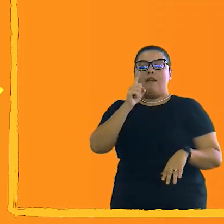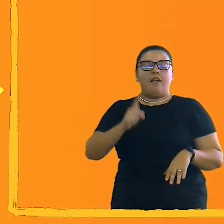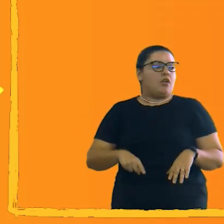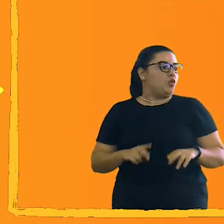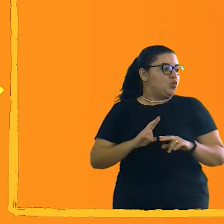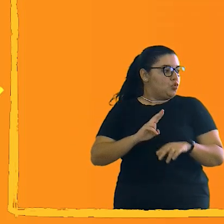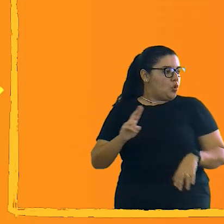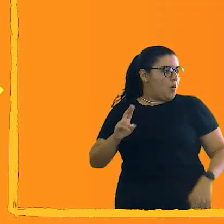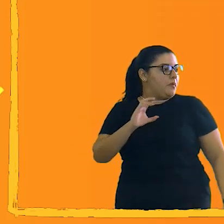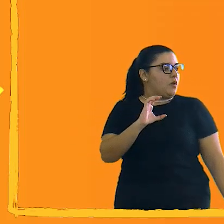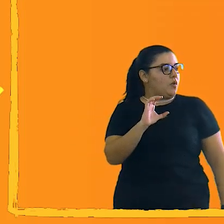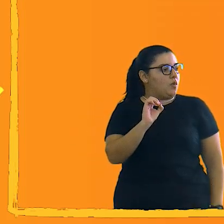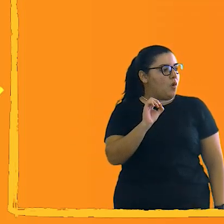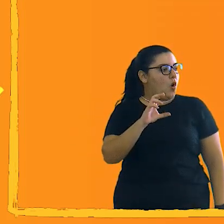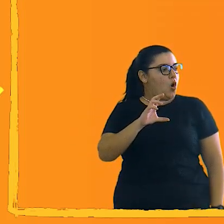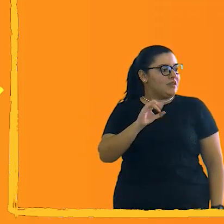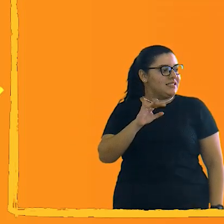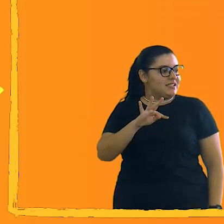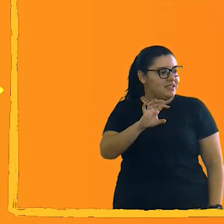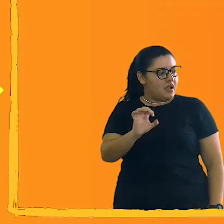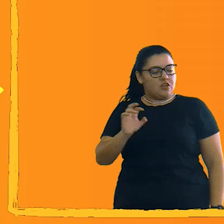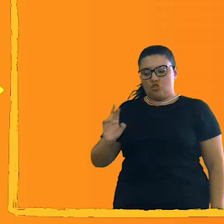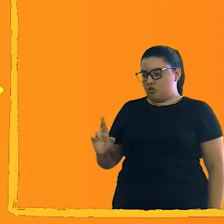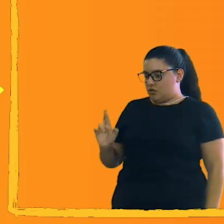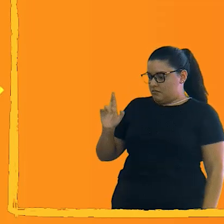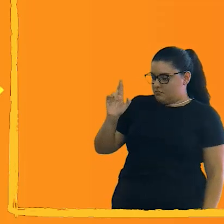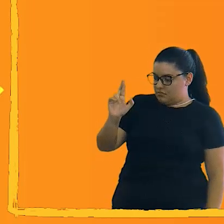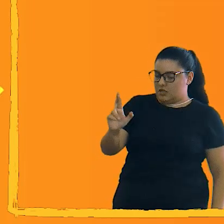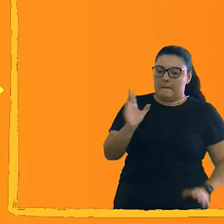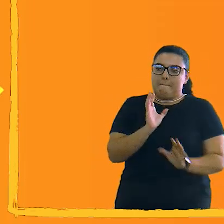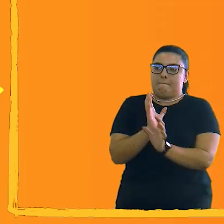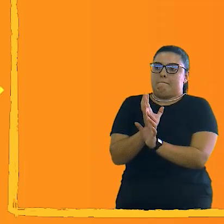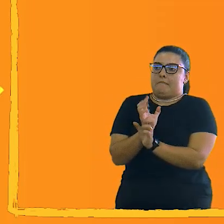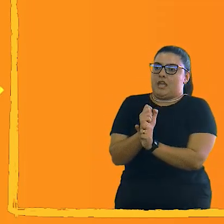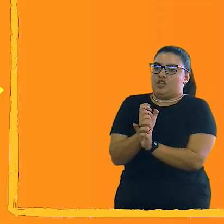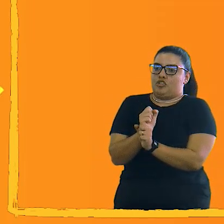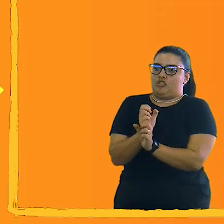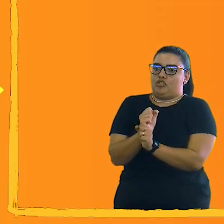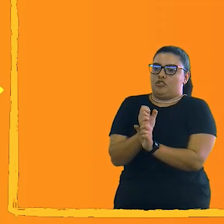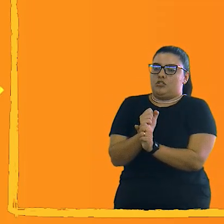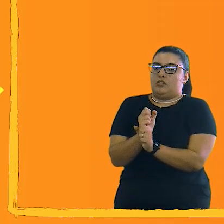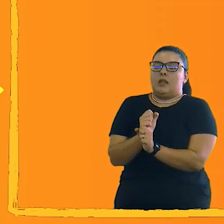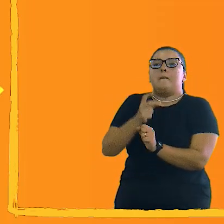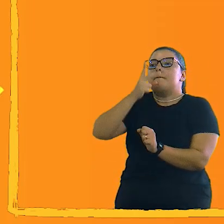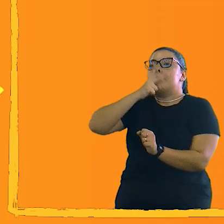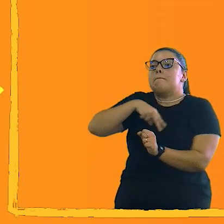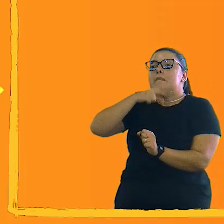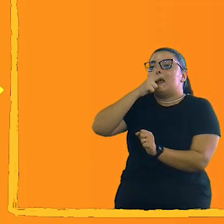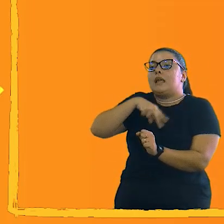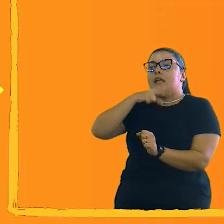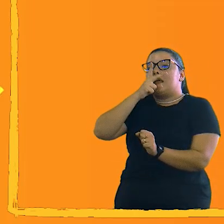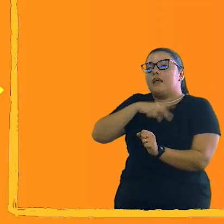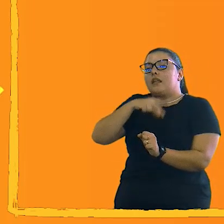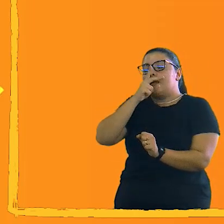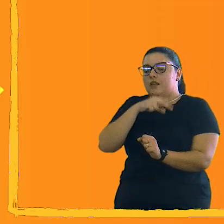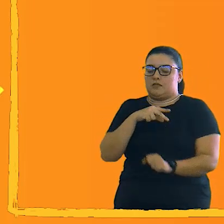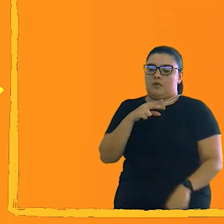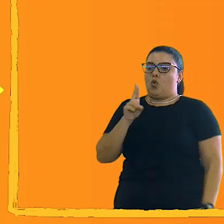quociente dos números que representam suas medidas consideradas na mesma